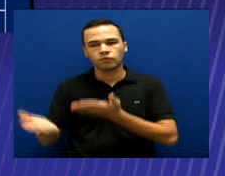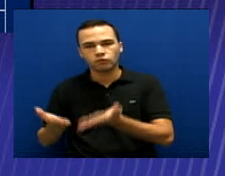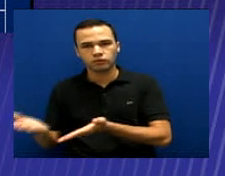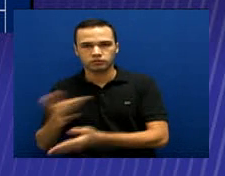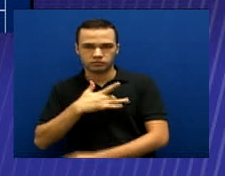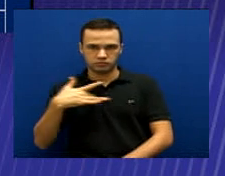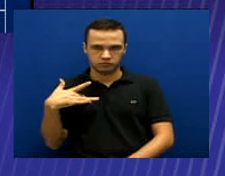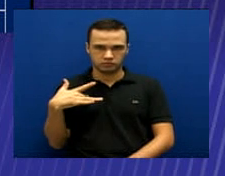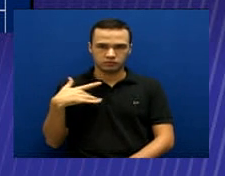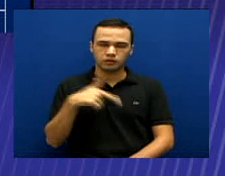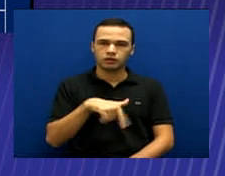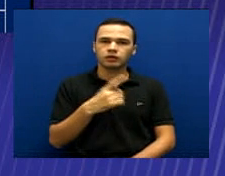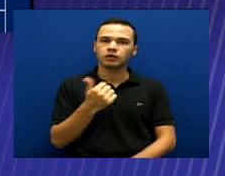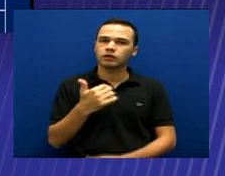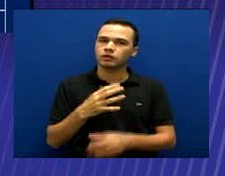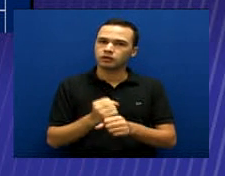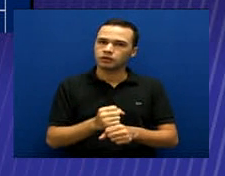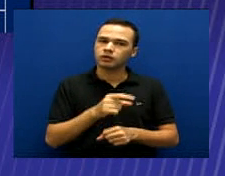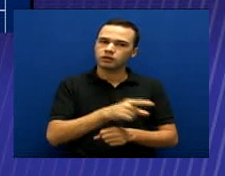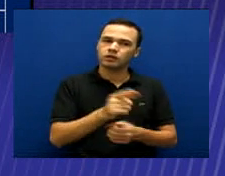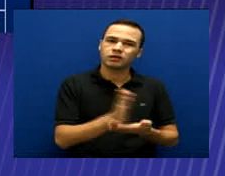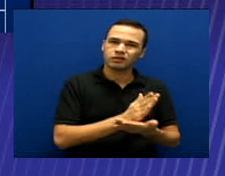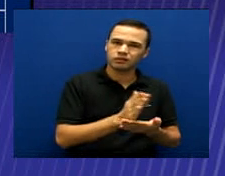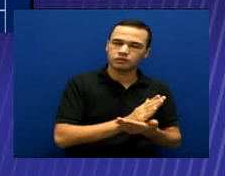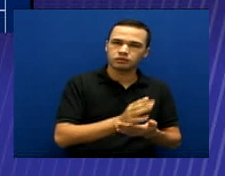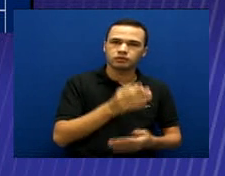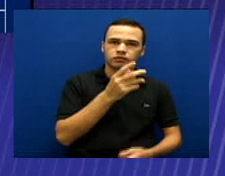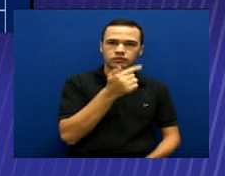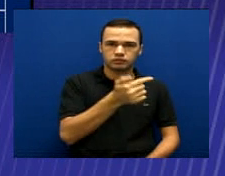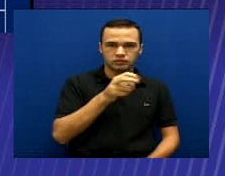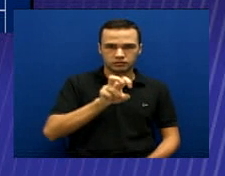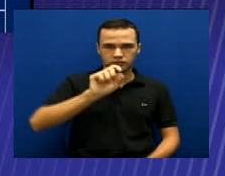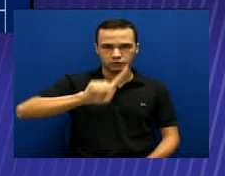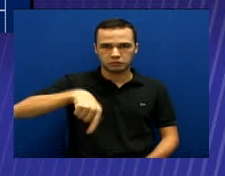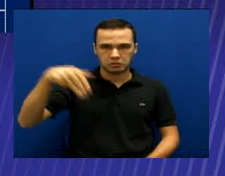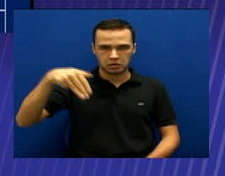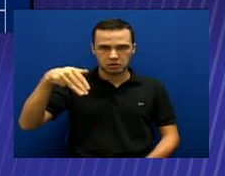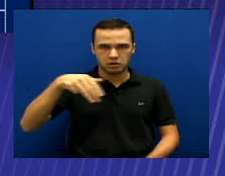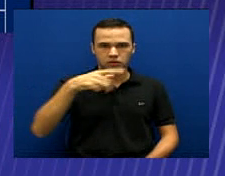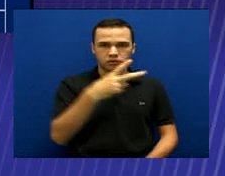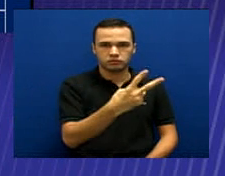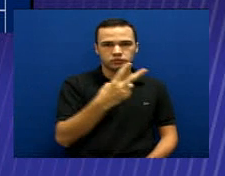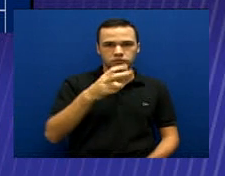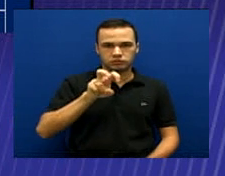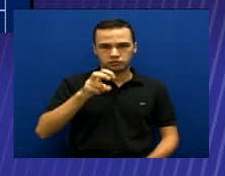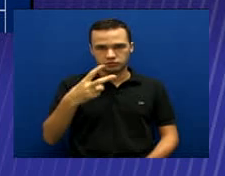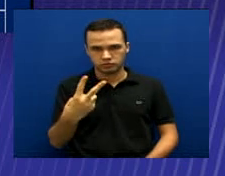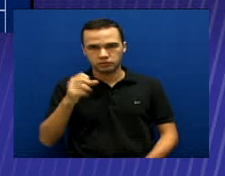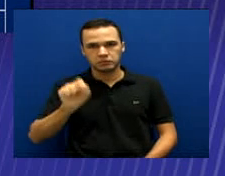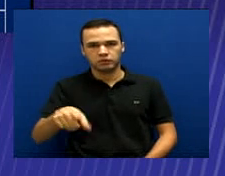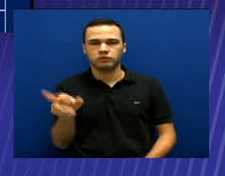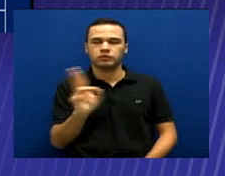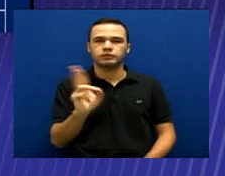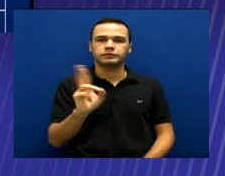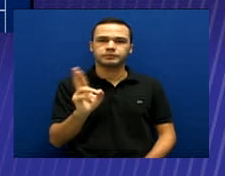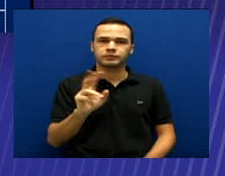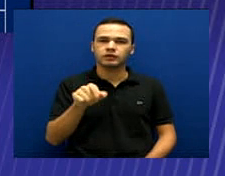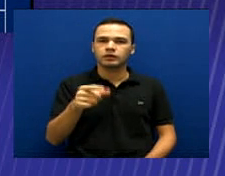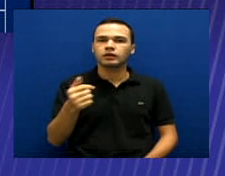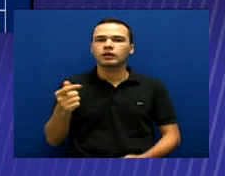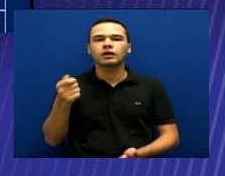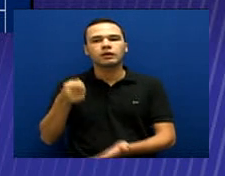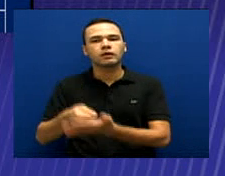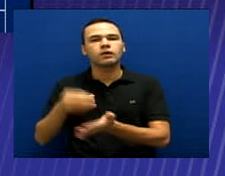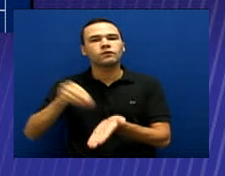com arrecadação e receitas primárias e 75 milhões duzentos e cinquenta e dois mil reais inscritos em